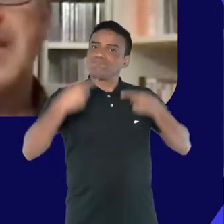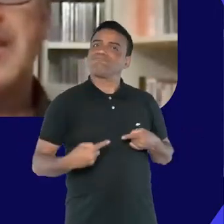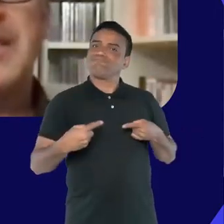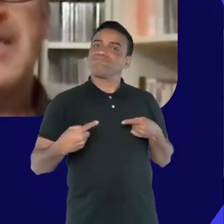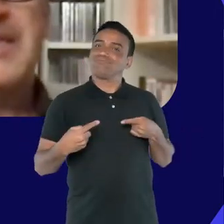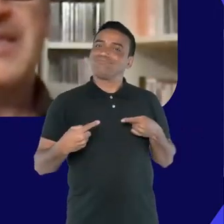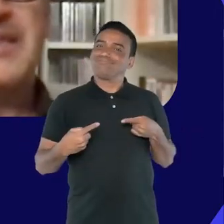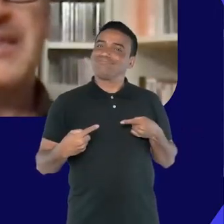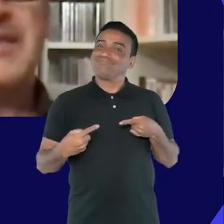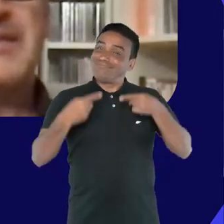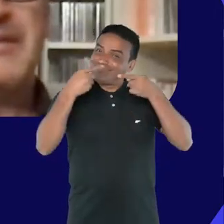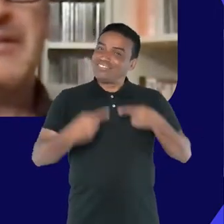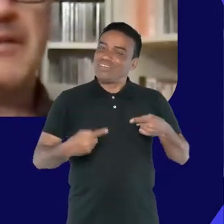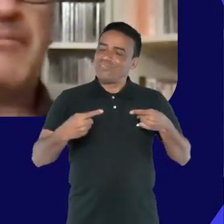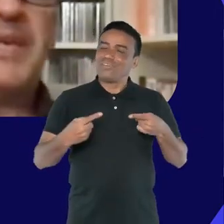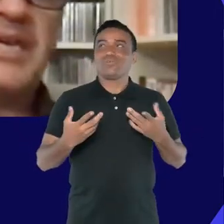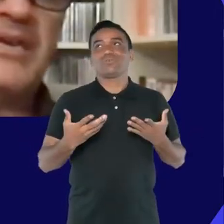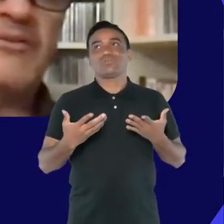partir de